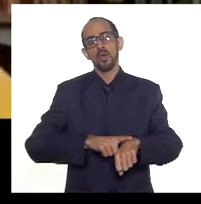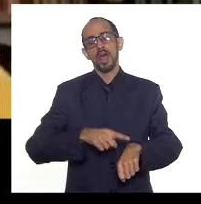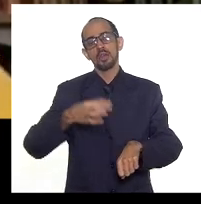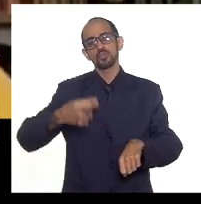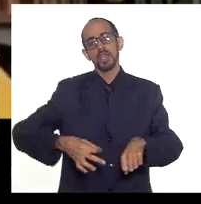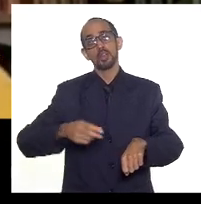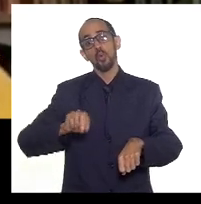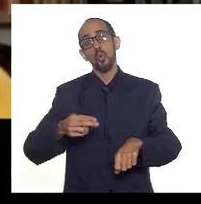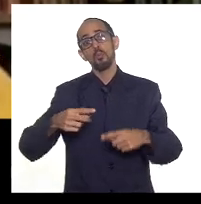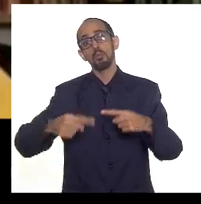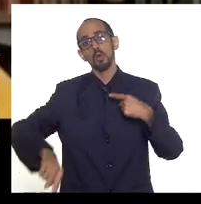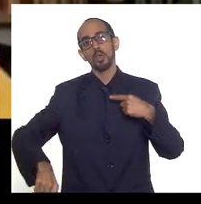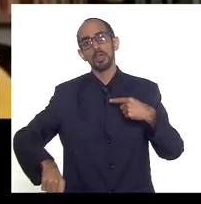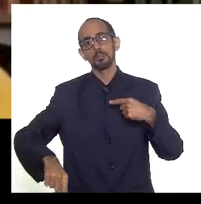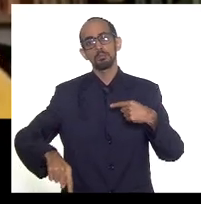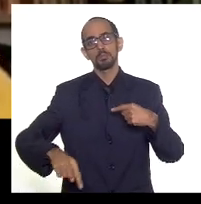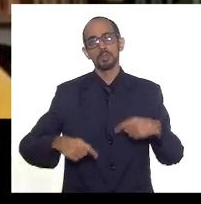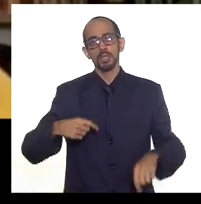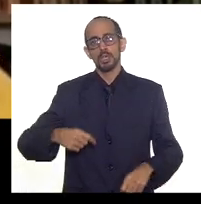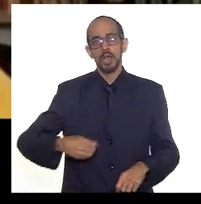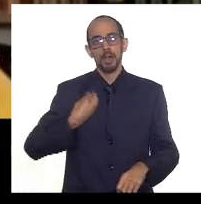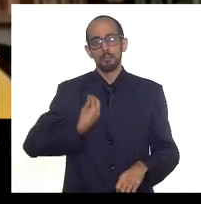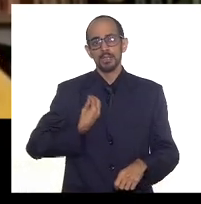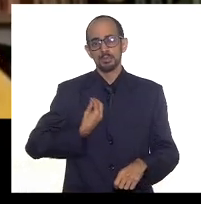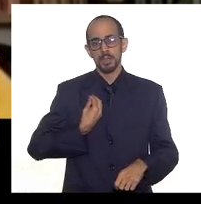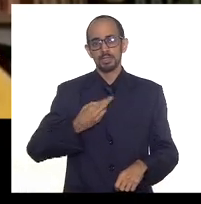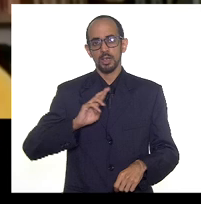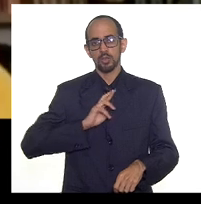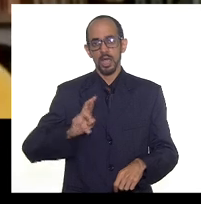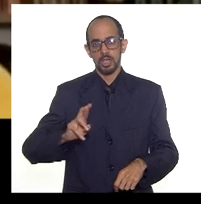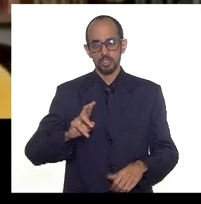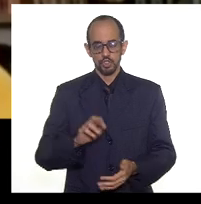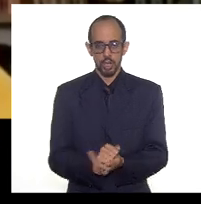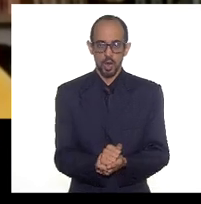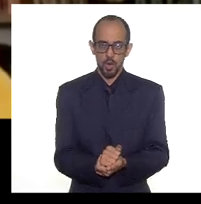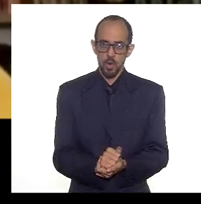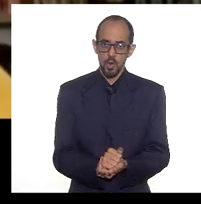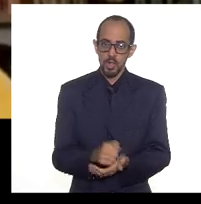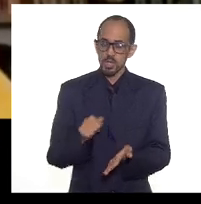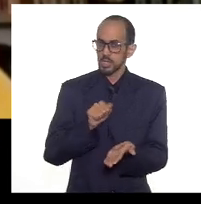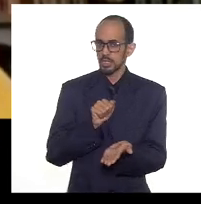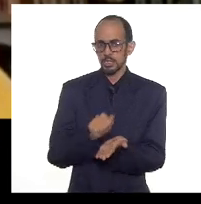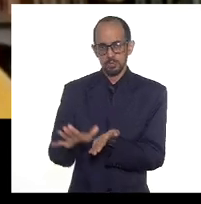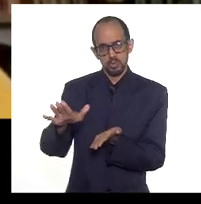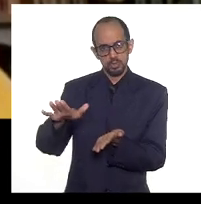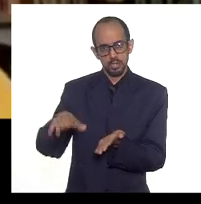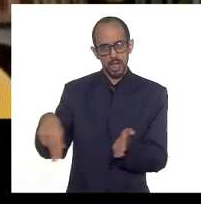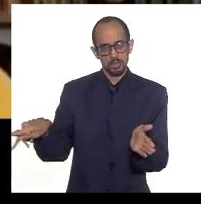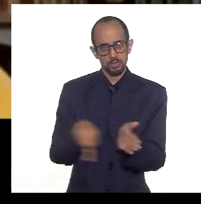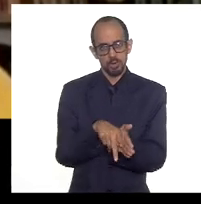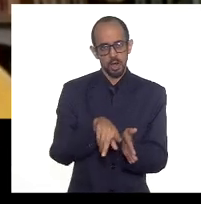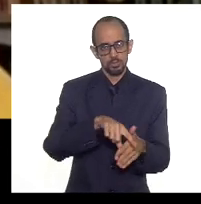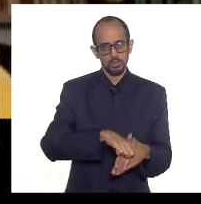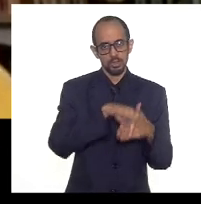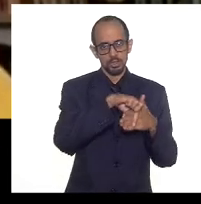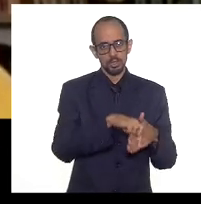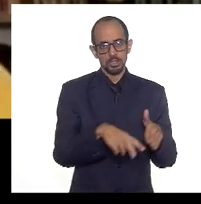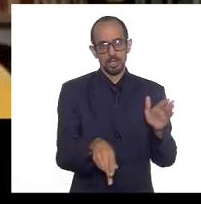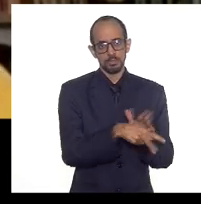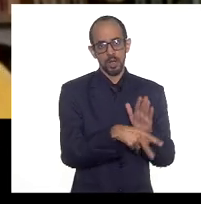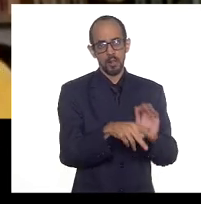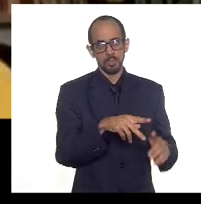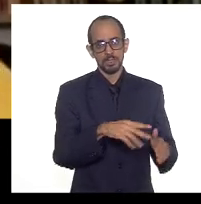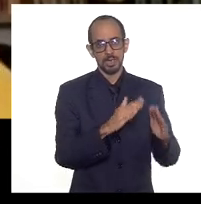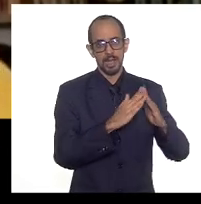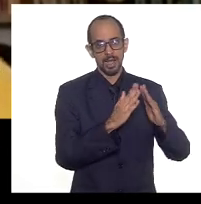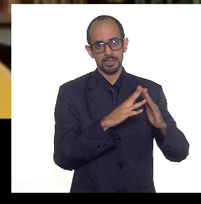realizadas, expulsar os religiosos de suas próprias casas, algumas frutos da política habitacional de Campos.